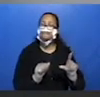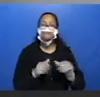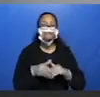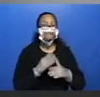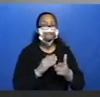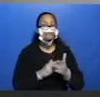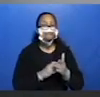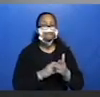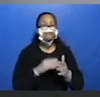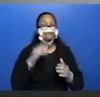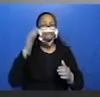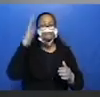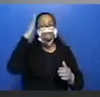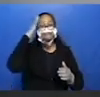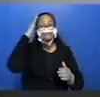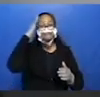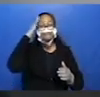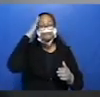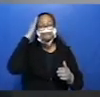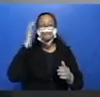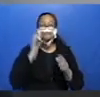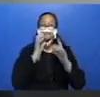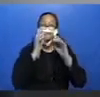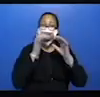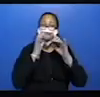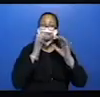cálculo mental, quarto ano.